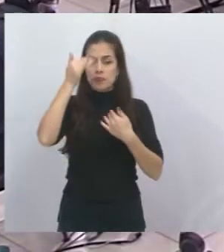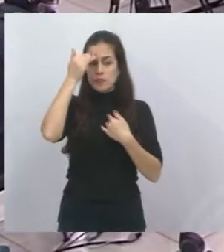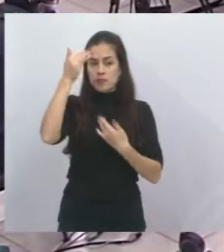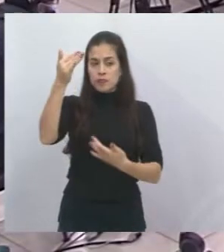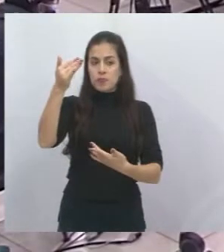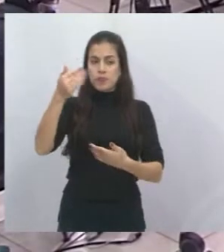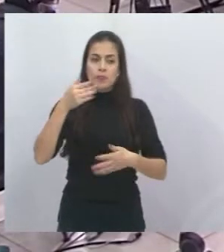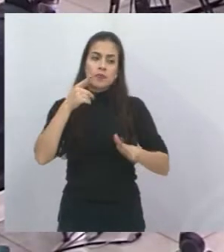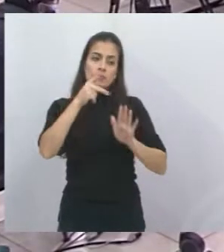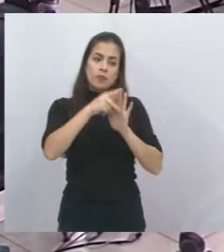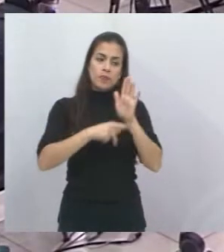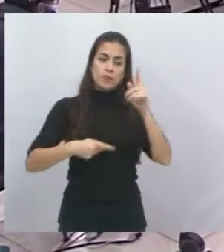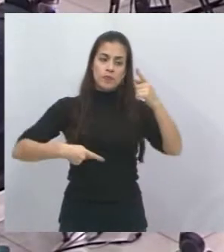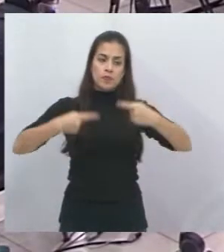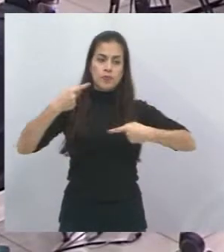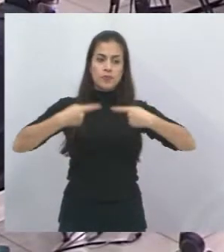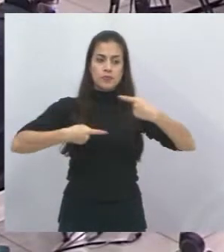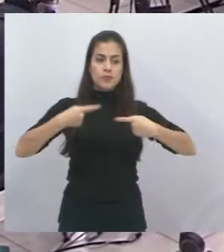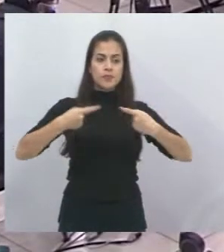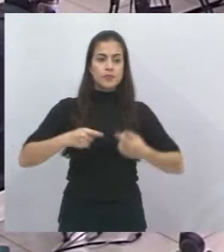discussão.